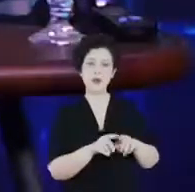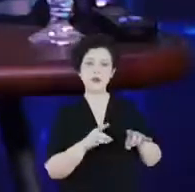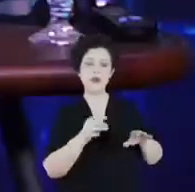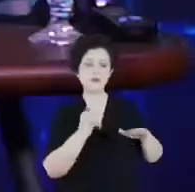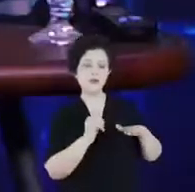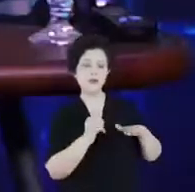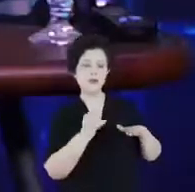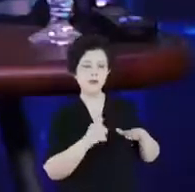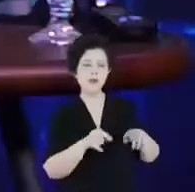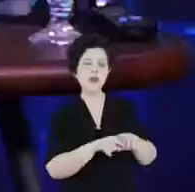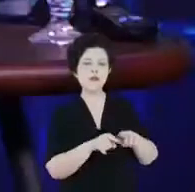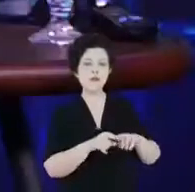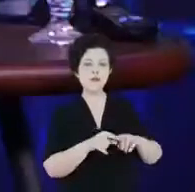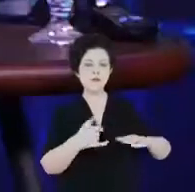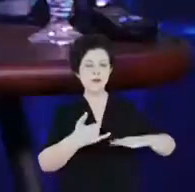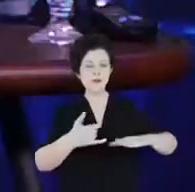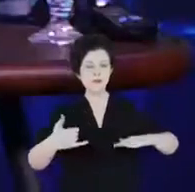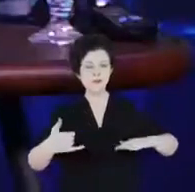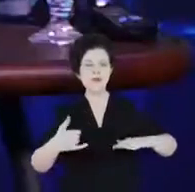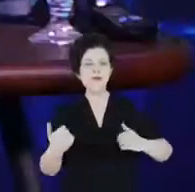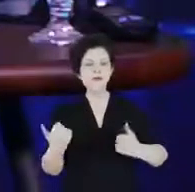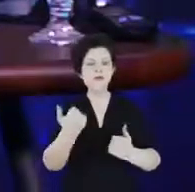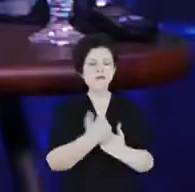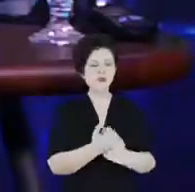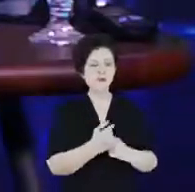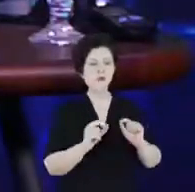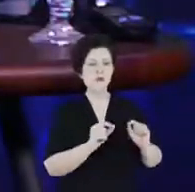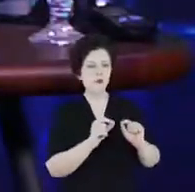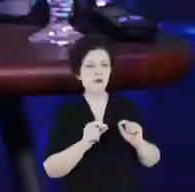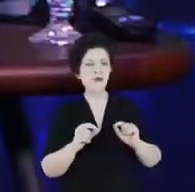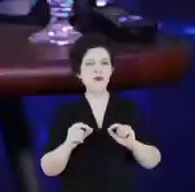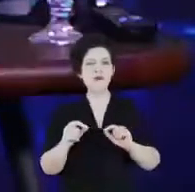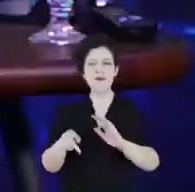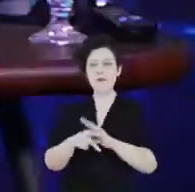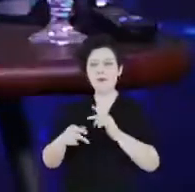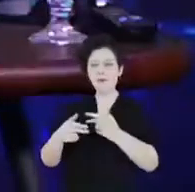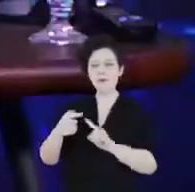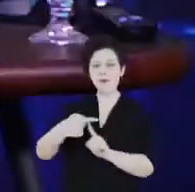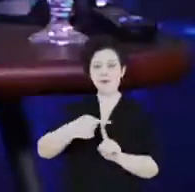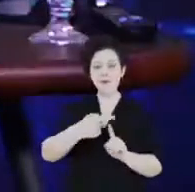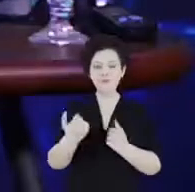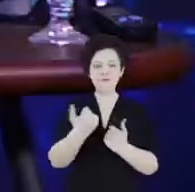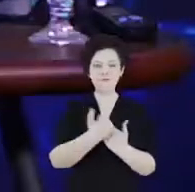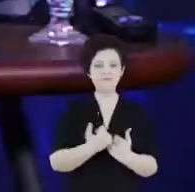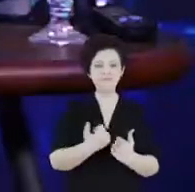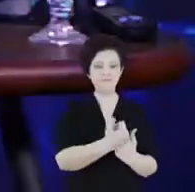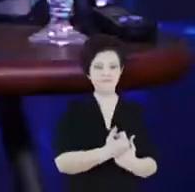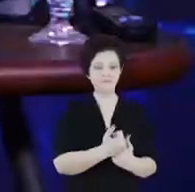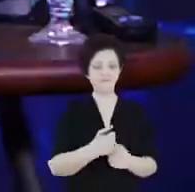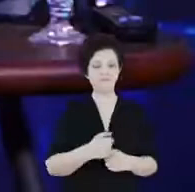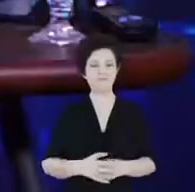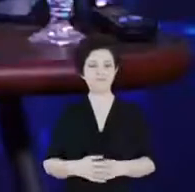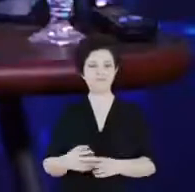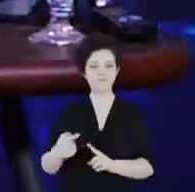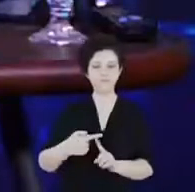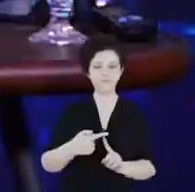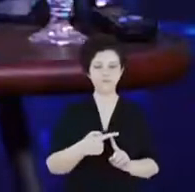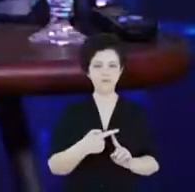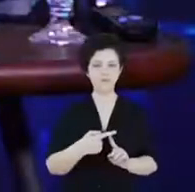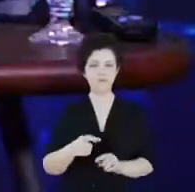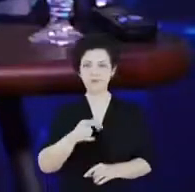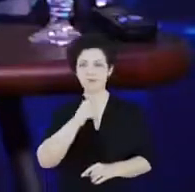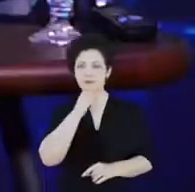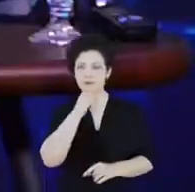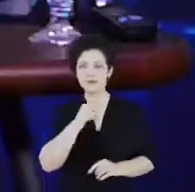também fazer a substituição de energéticos dentro da matriz energética. Então, usar recursos como recursos